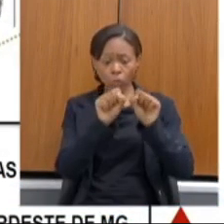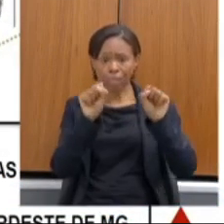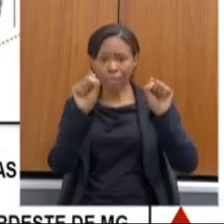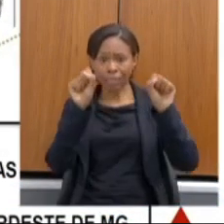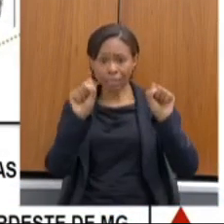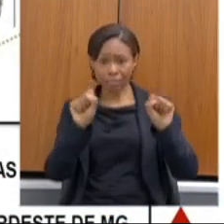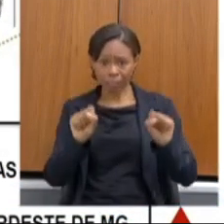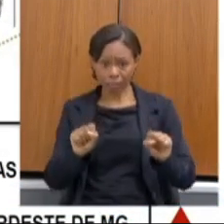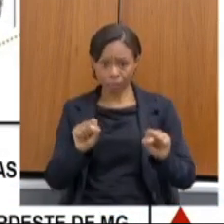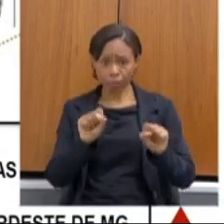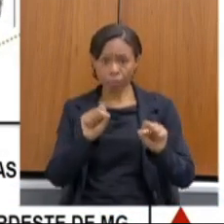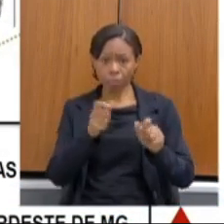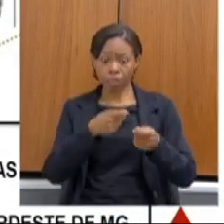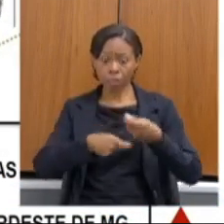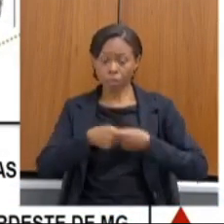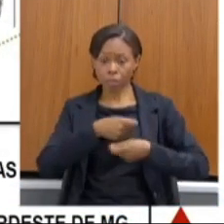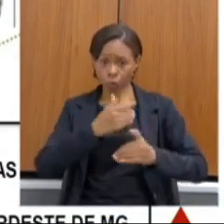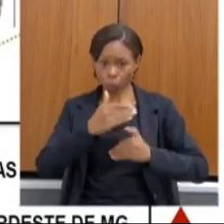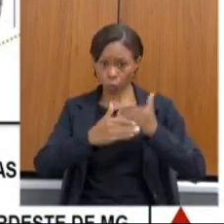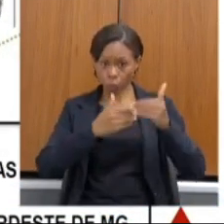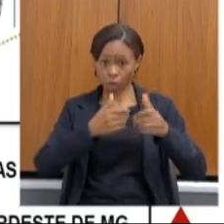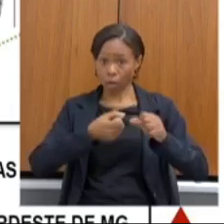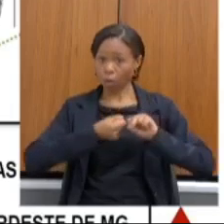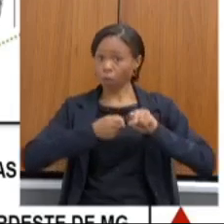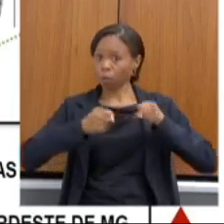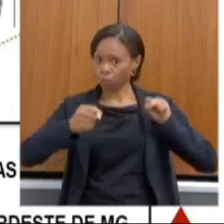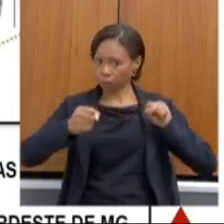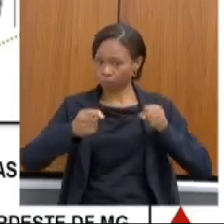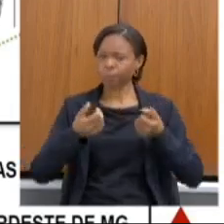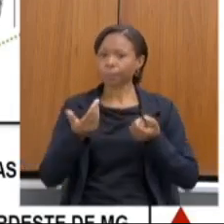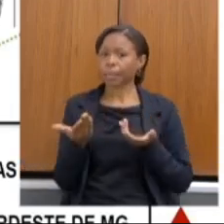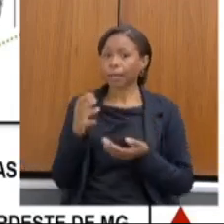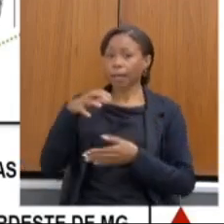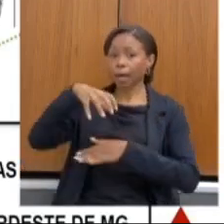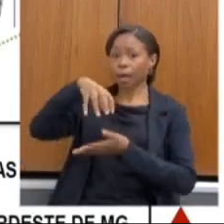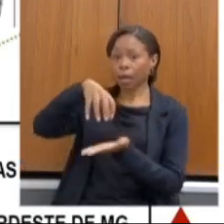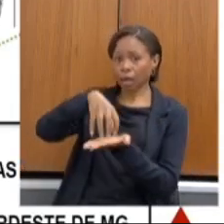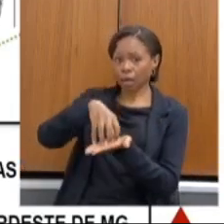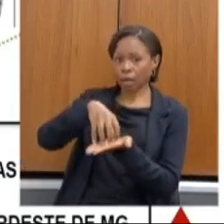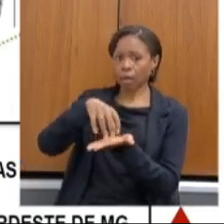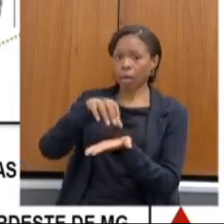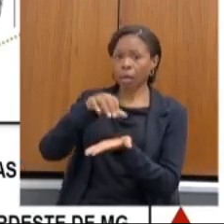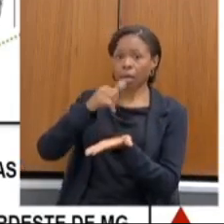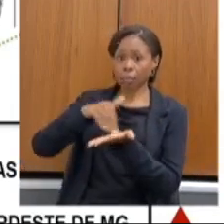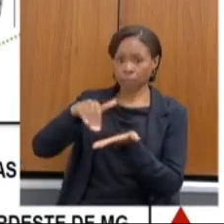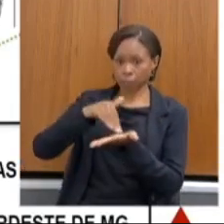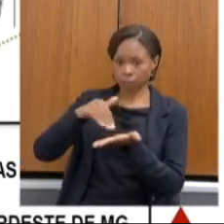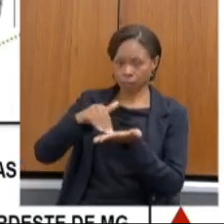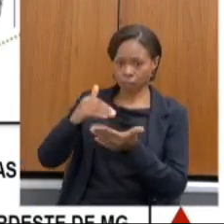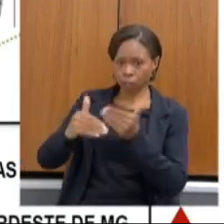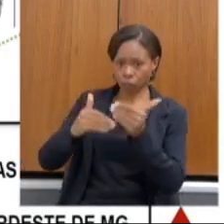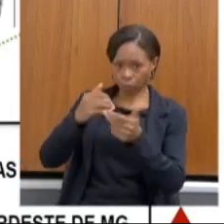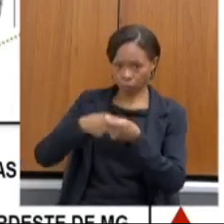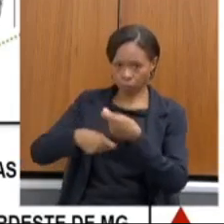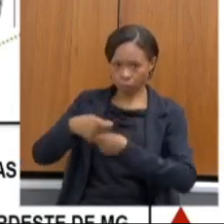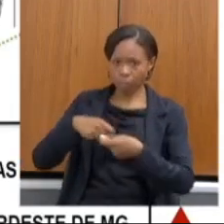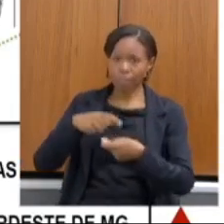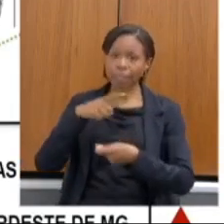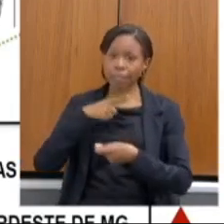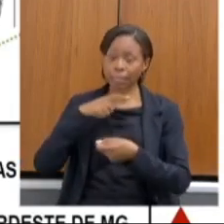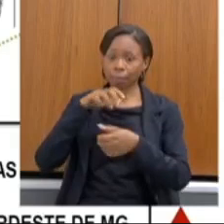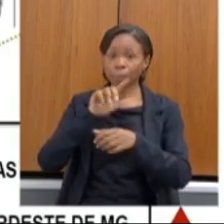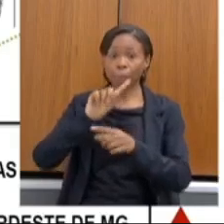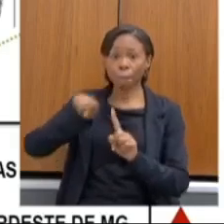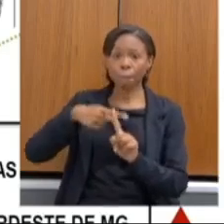de desenvolvimento econômico hoje a sede né a secretaria de desenvolvimento econômico Ela conta com quatro